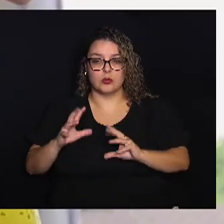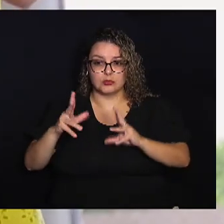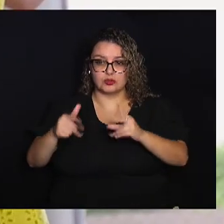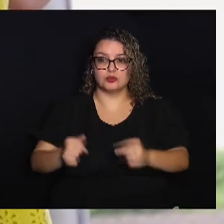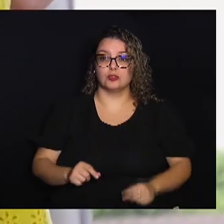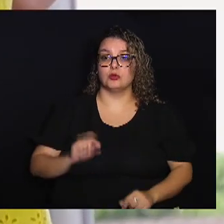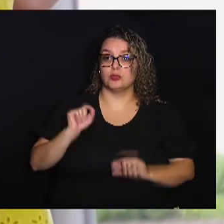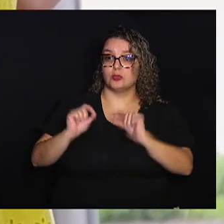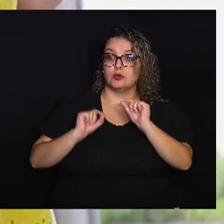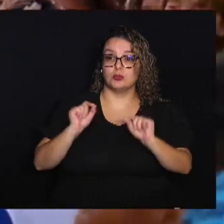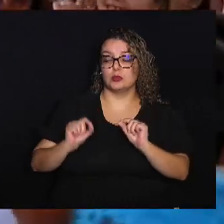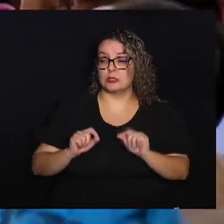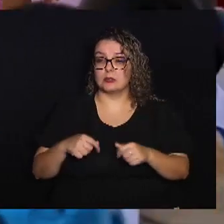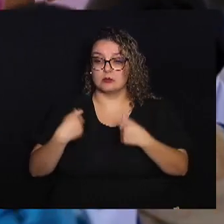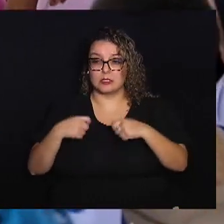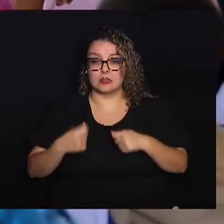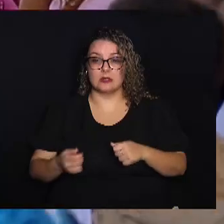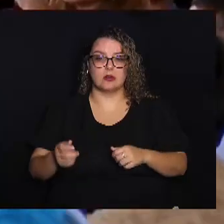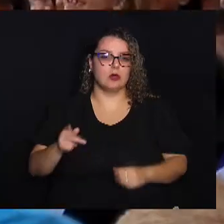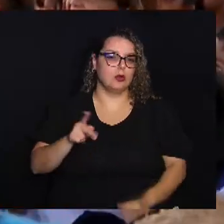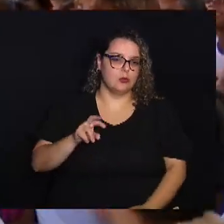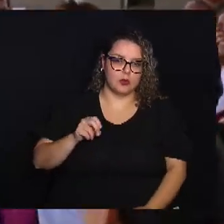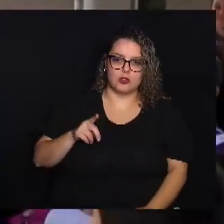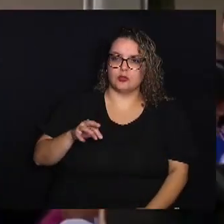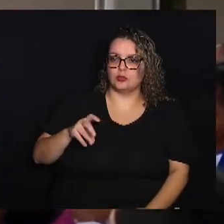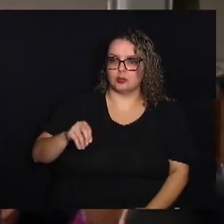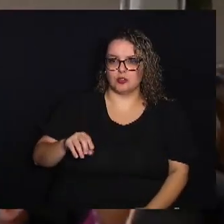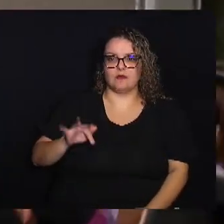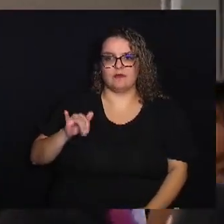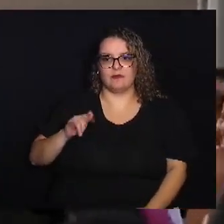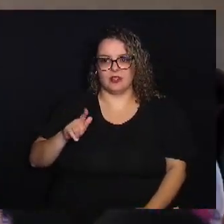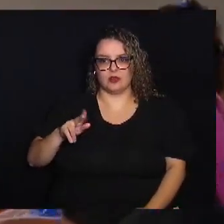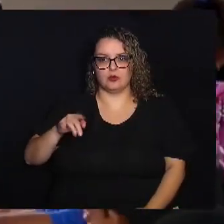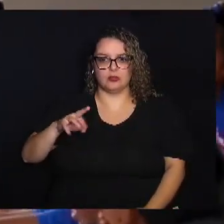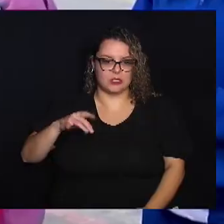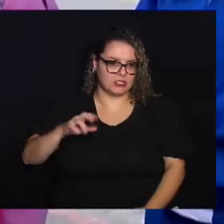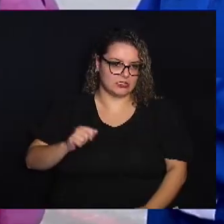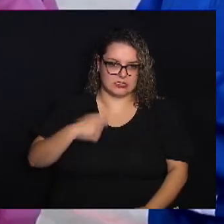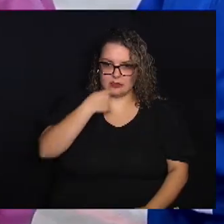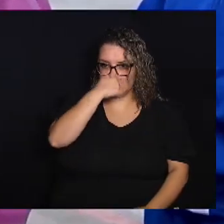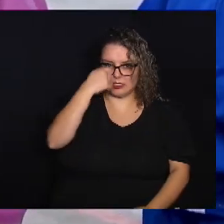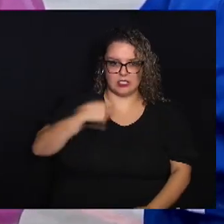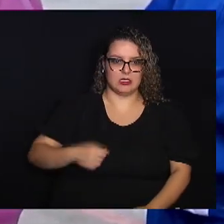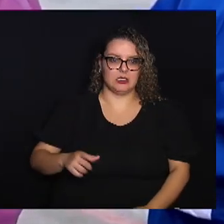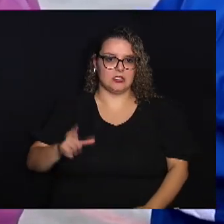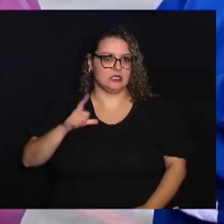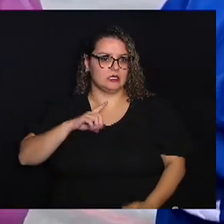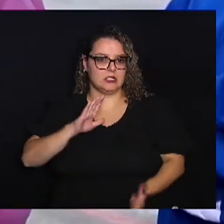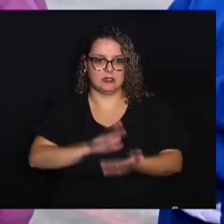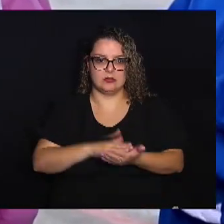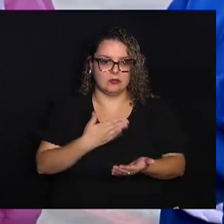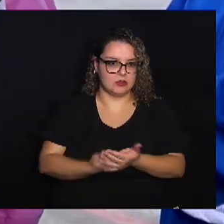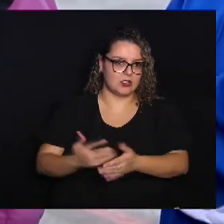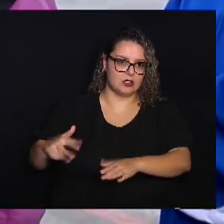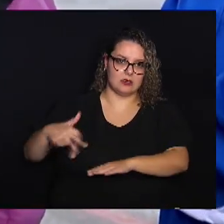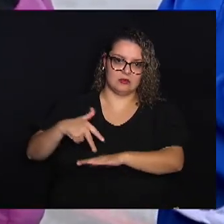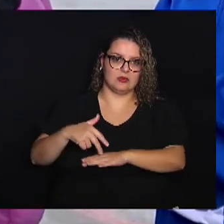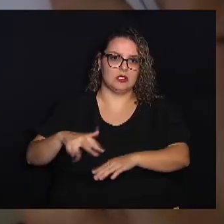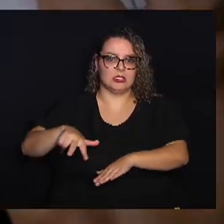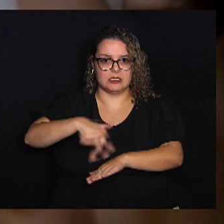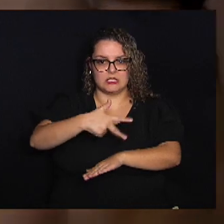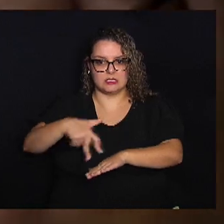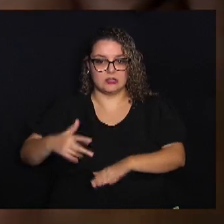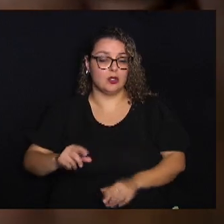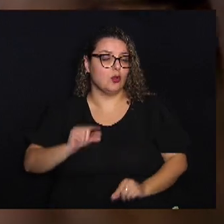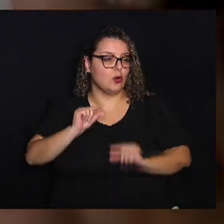vai precisar ser produtor, ser figurinista, ser maquiador, ser intérprete, ser ator, ser dançarino. Tem que